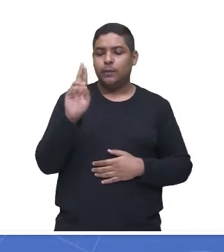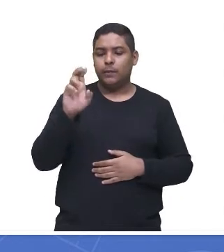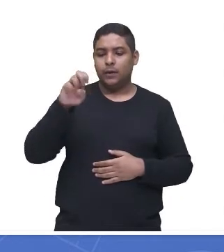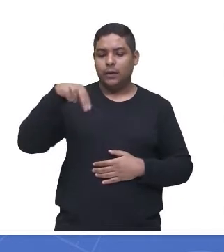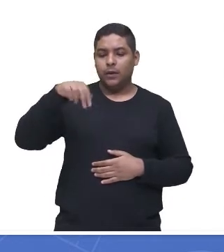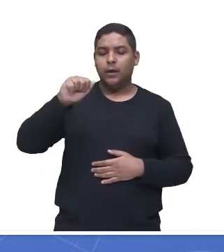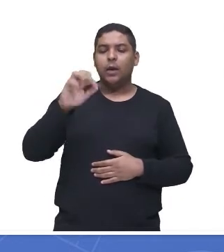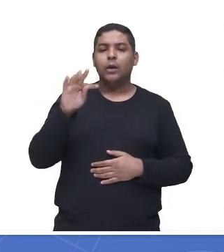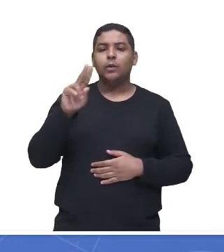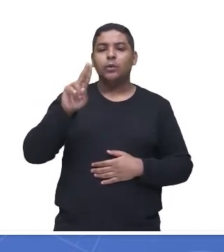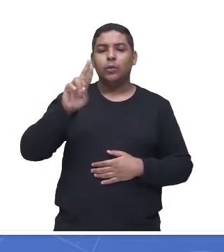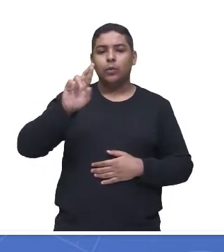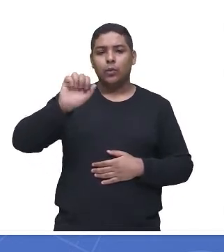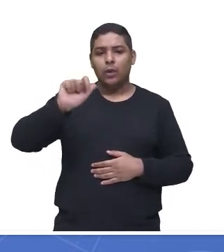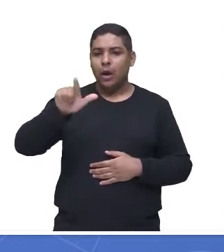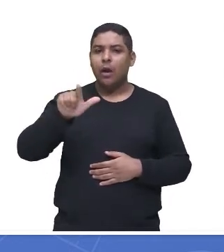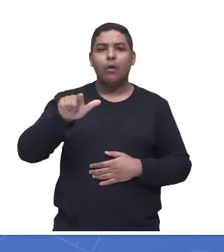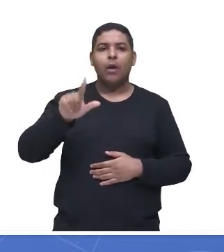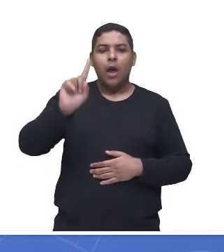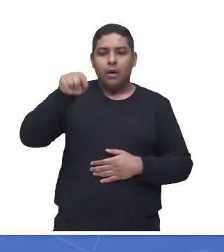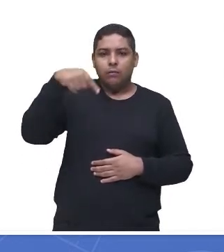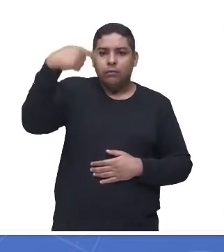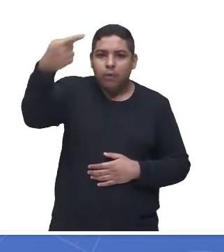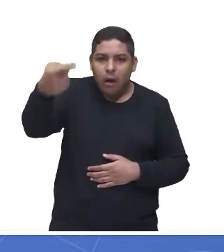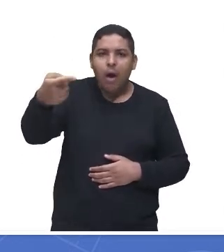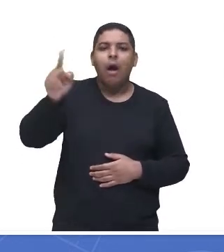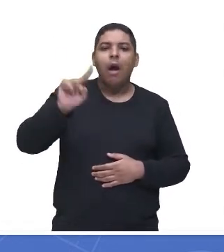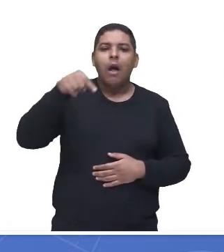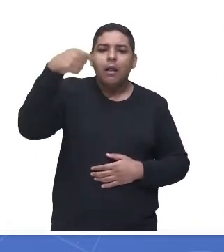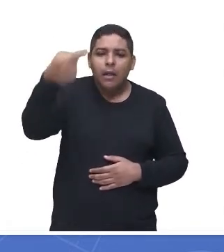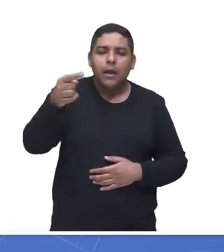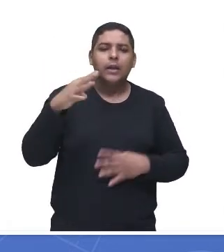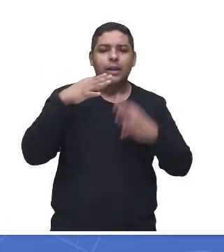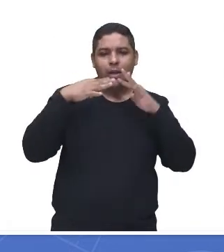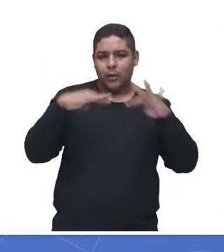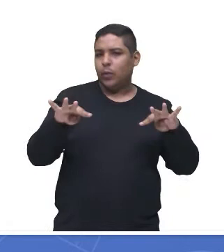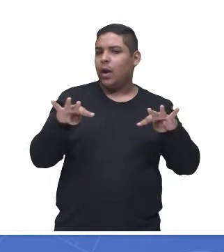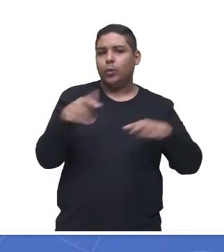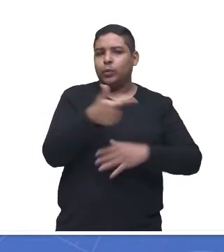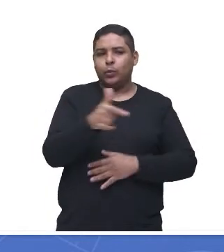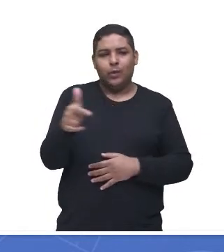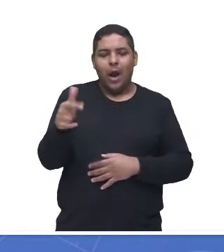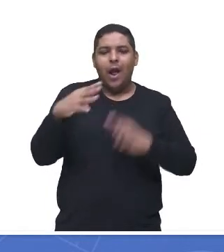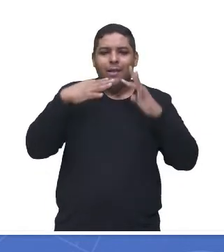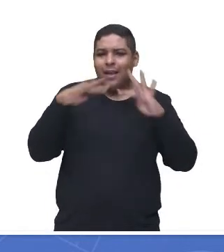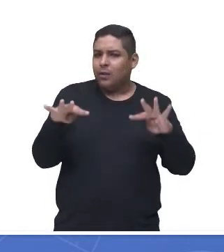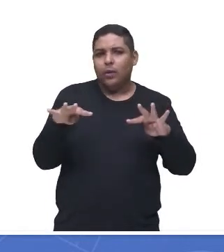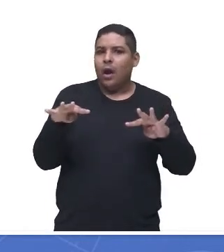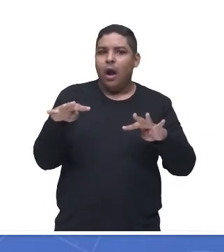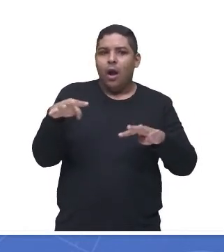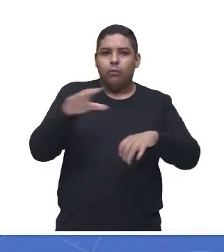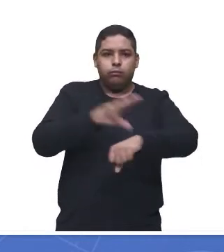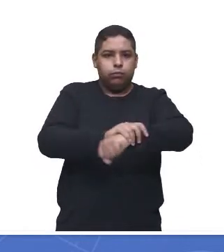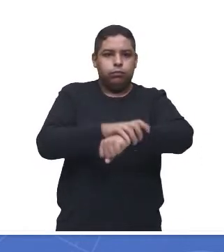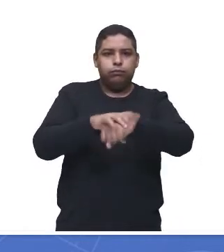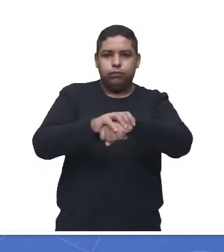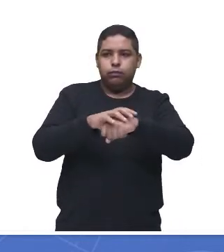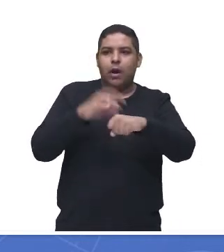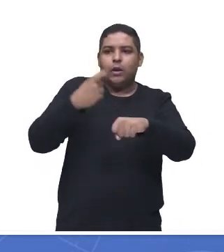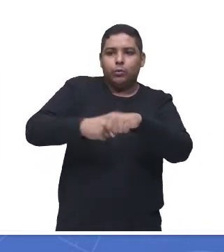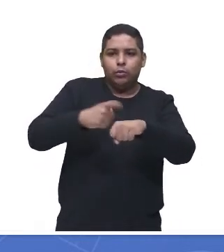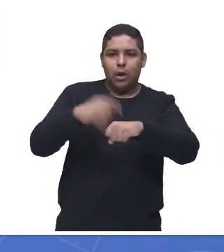falando de algo que vai além da matéria, além do natural. E se vai além do natural, se vai